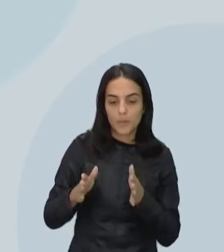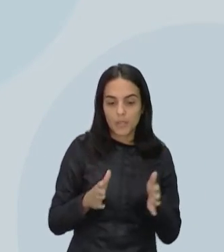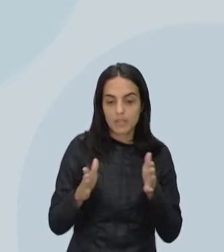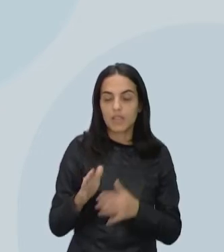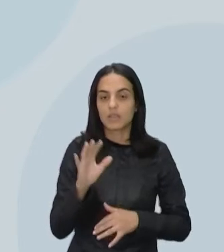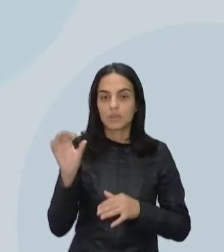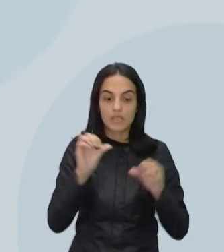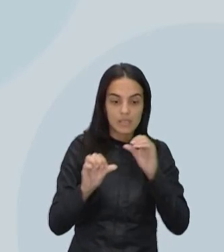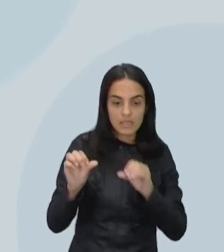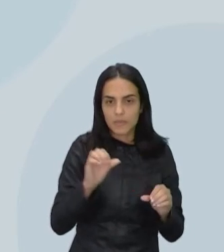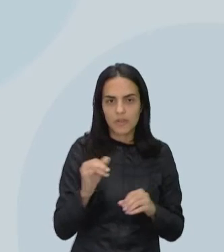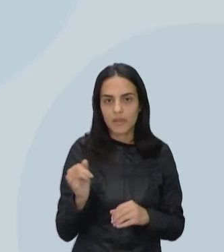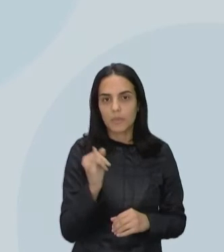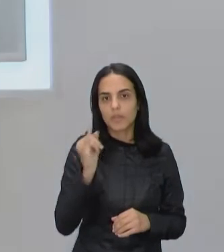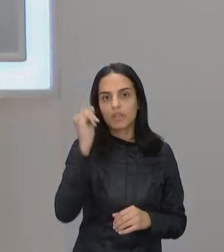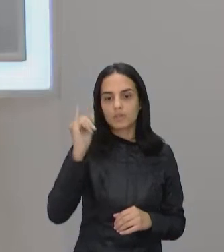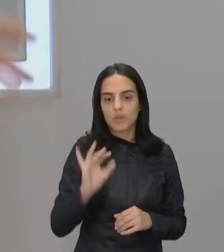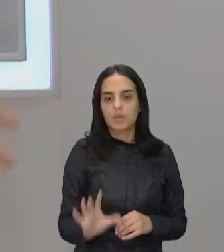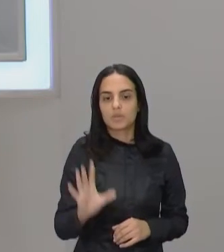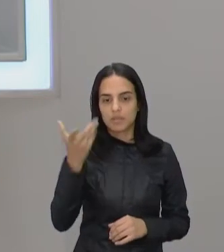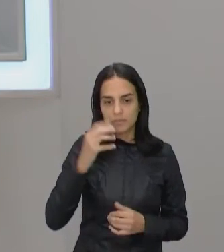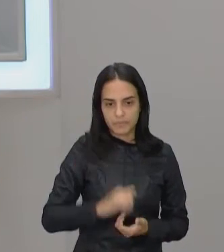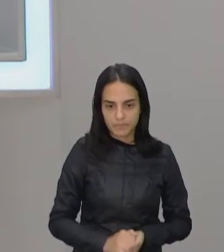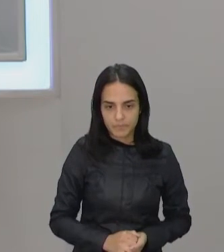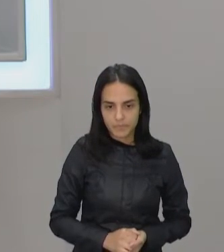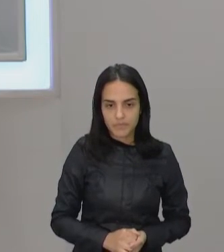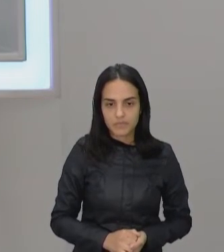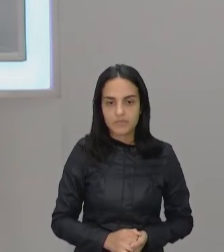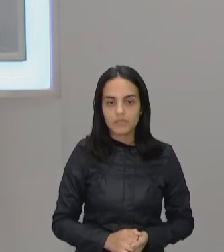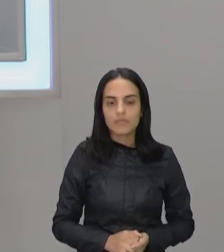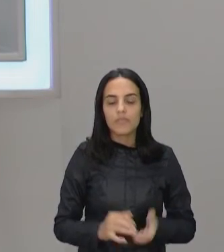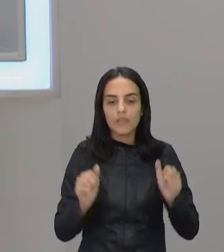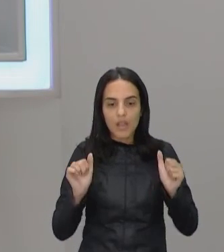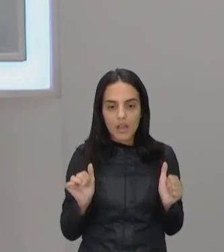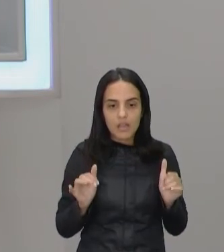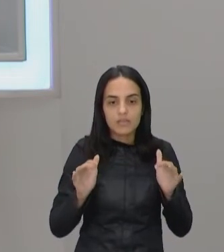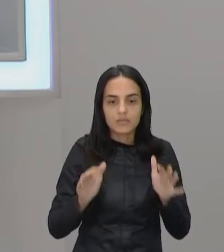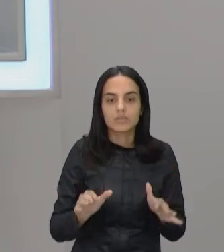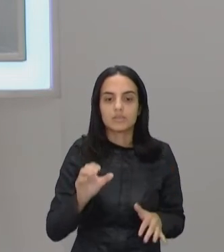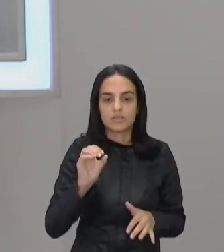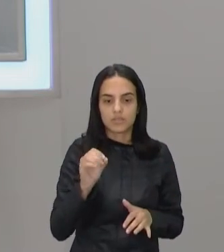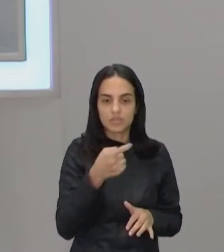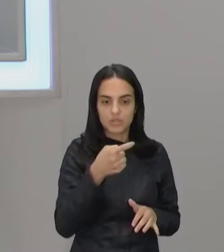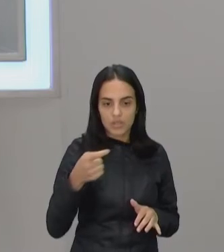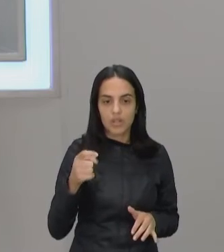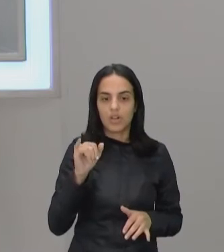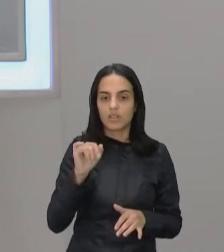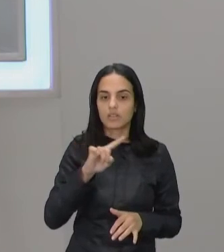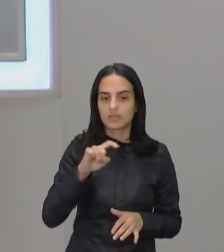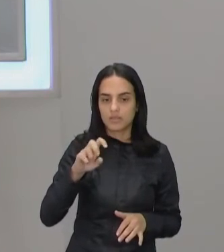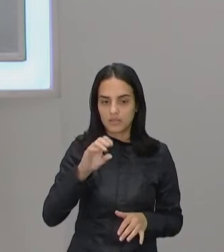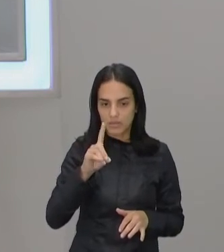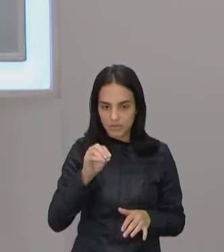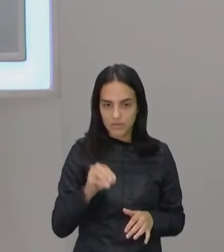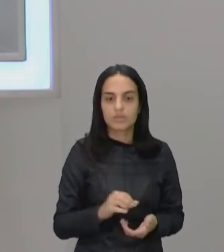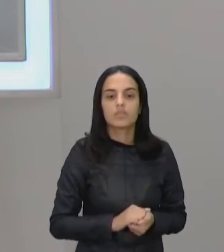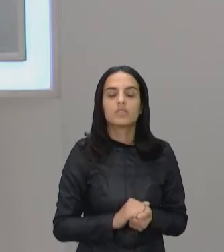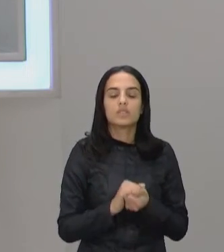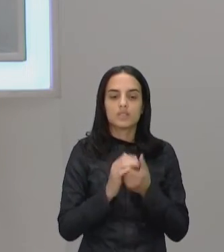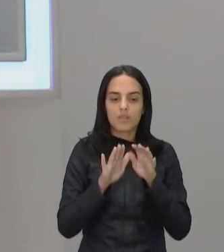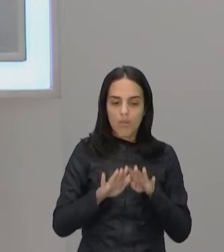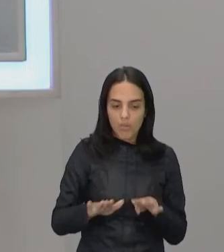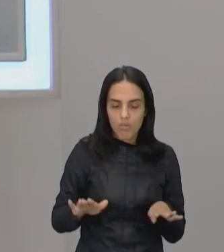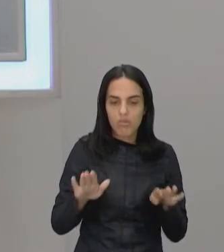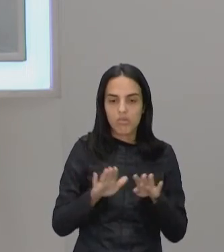são fundamentais para que isso aconteça? Solubilização, reações de oxirredução, de precipitação, de